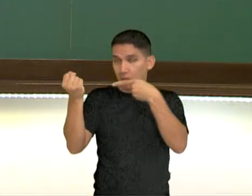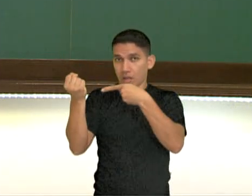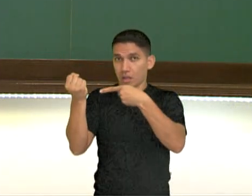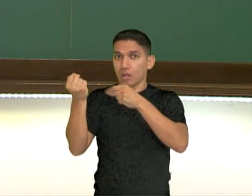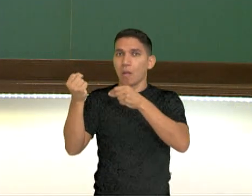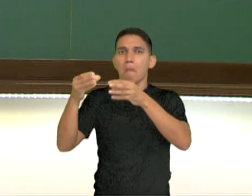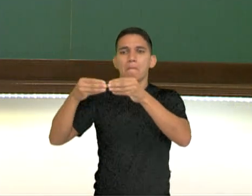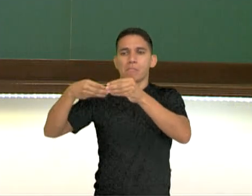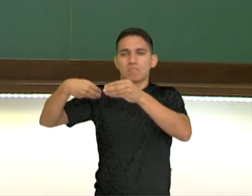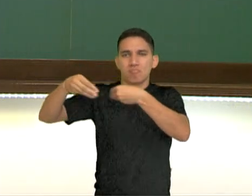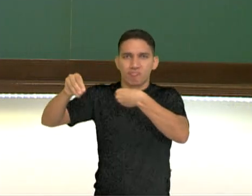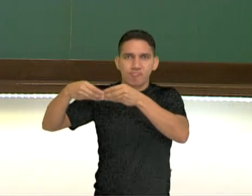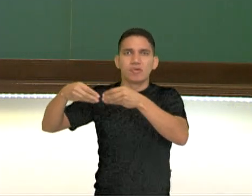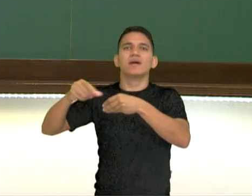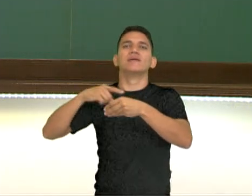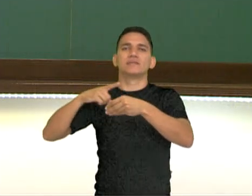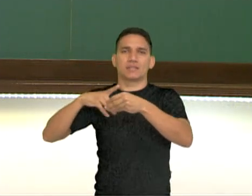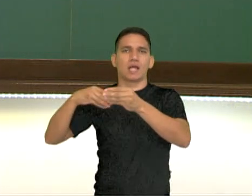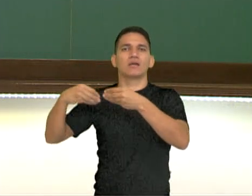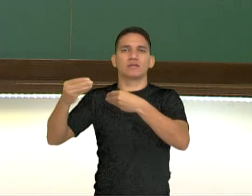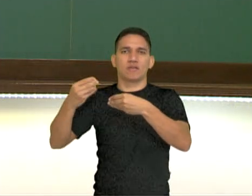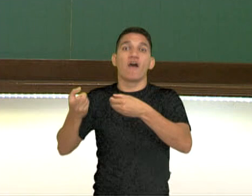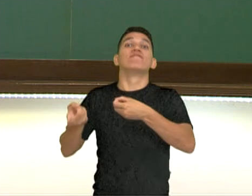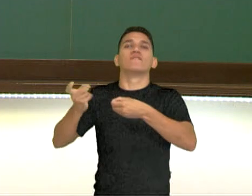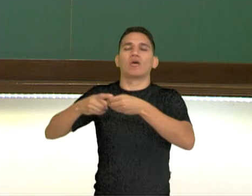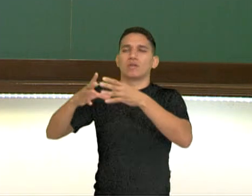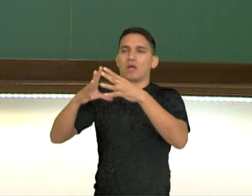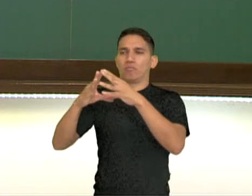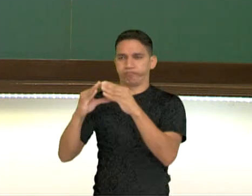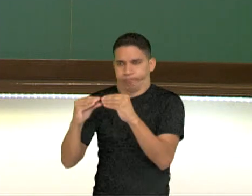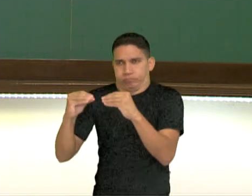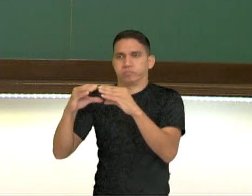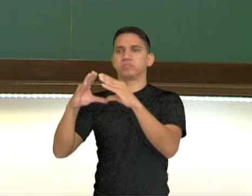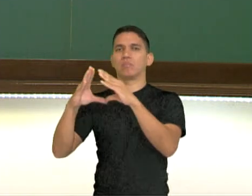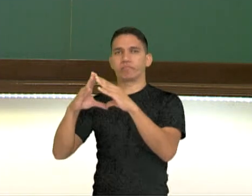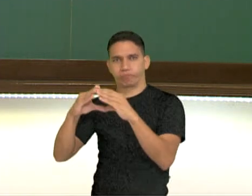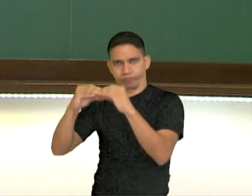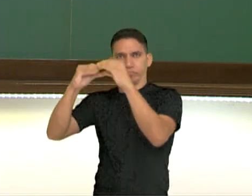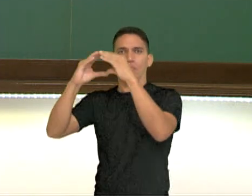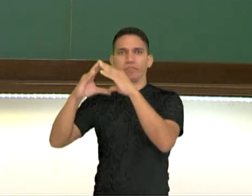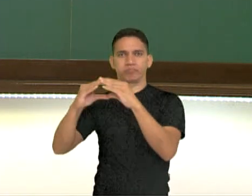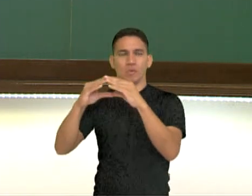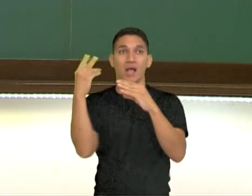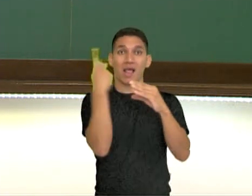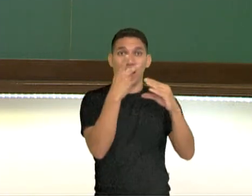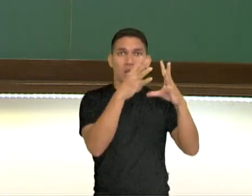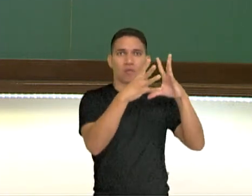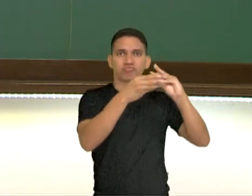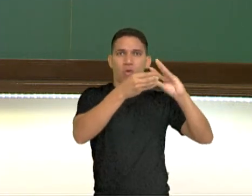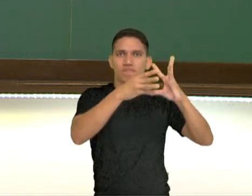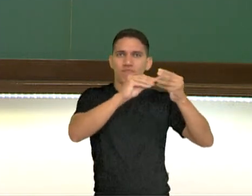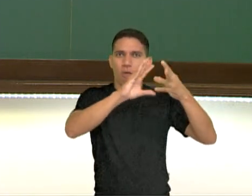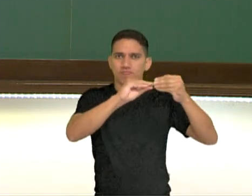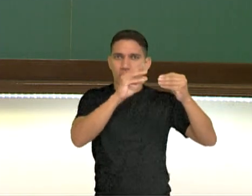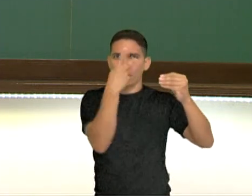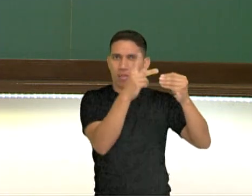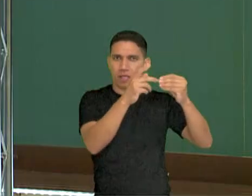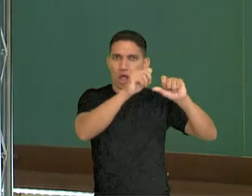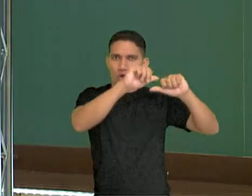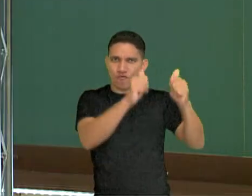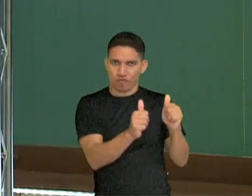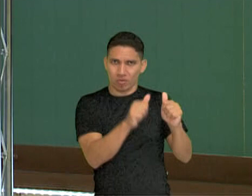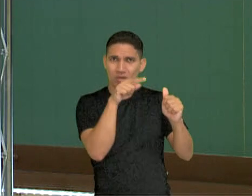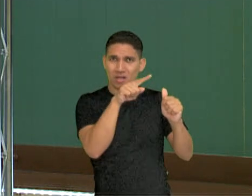certa elasticidade, tem uma força restauradora envolvida ali. Enquanto que a massa de modelar, ela apresenta